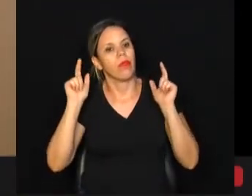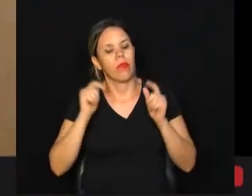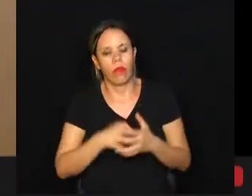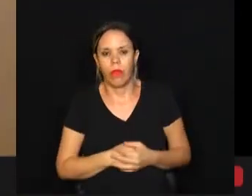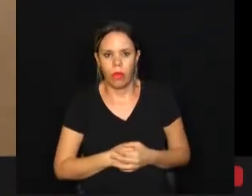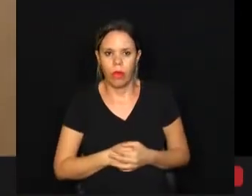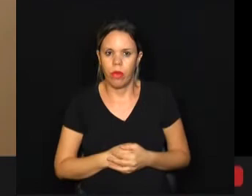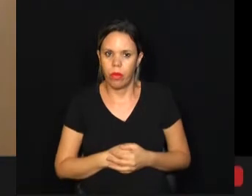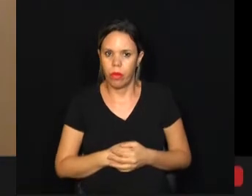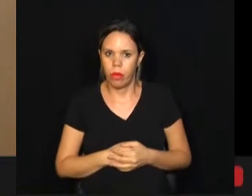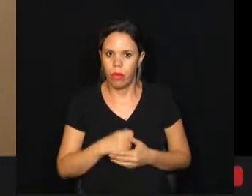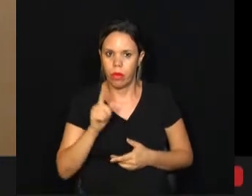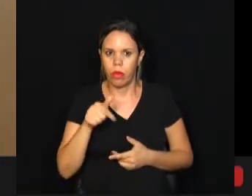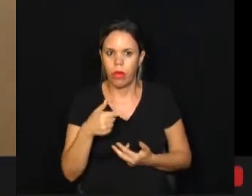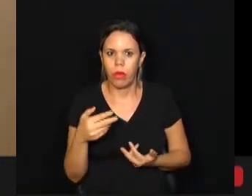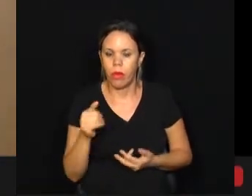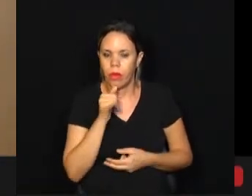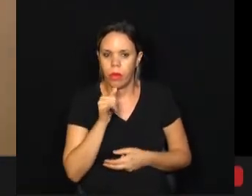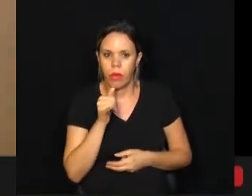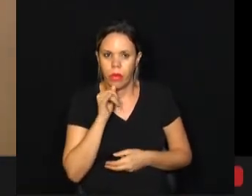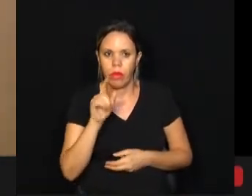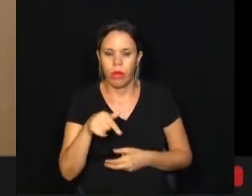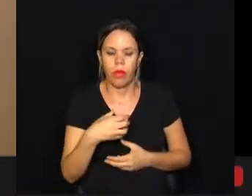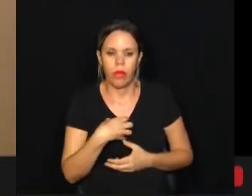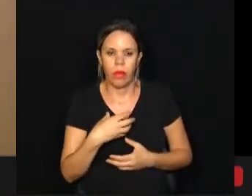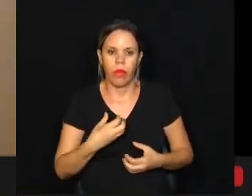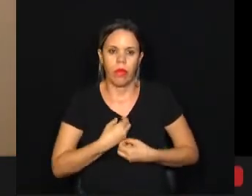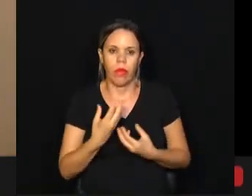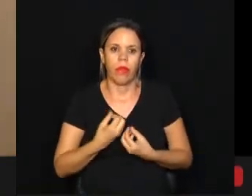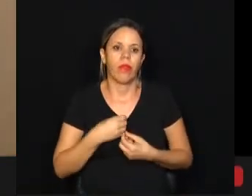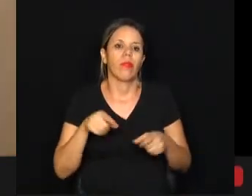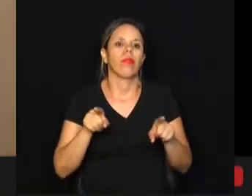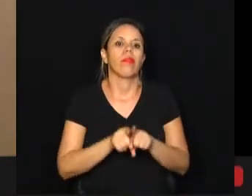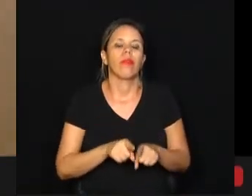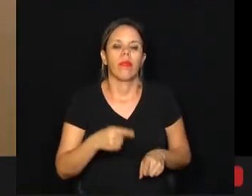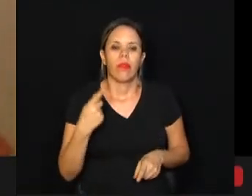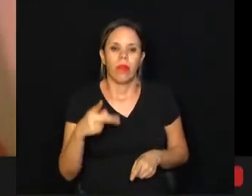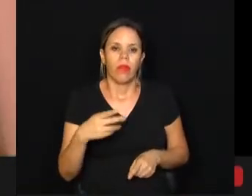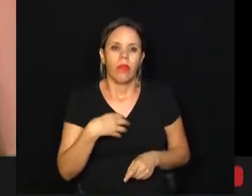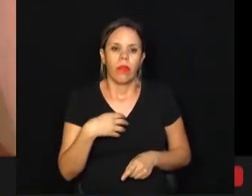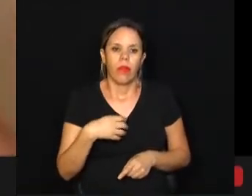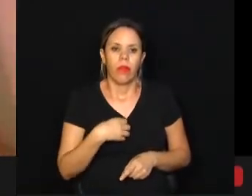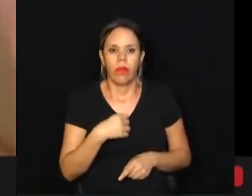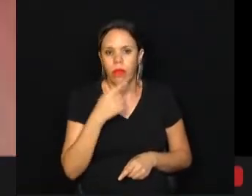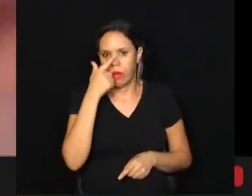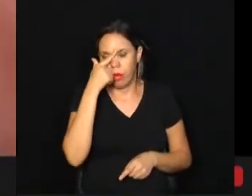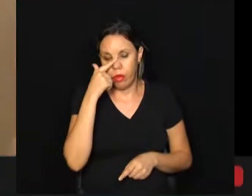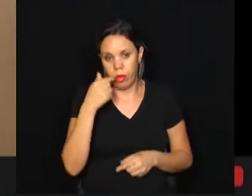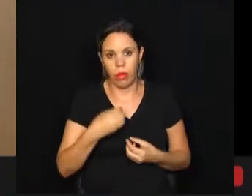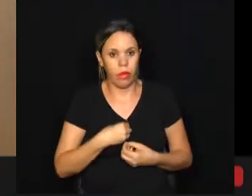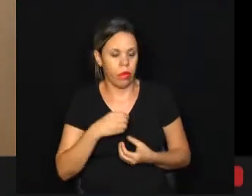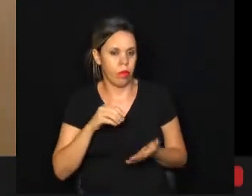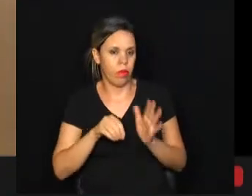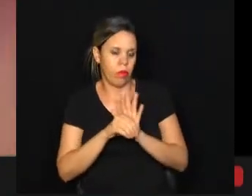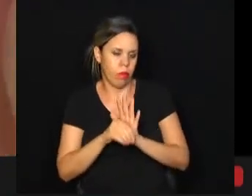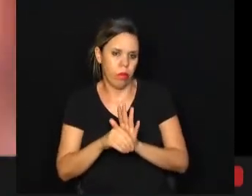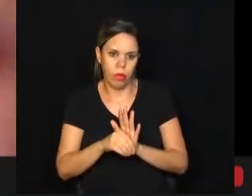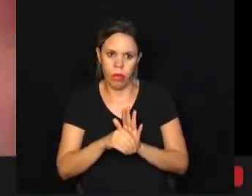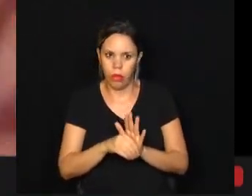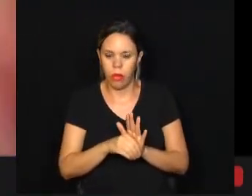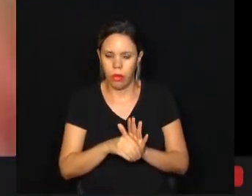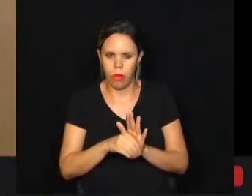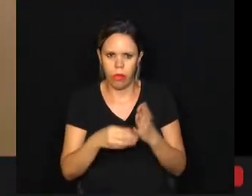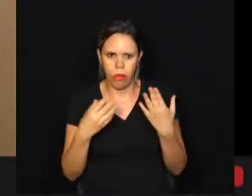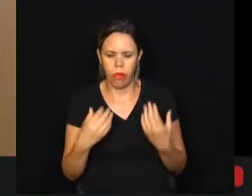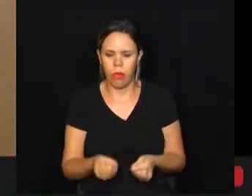Porque assim como esta forma de expressão também tem os seus, a sua forma simbólica, contém o